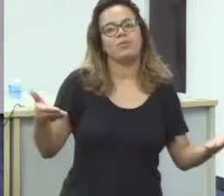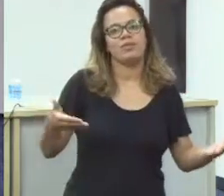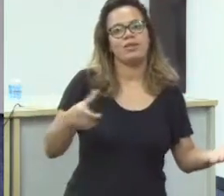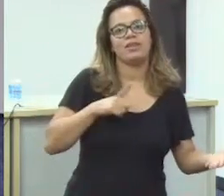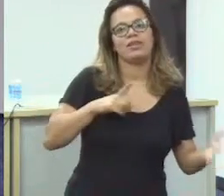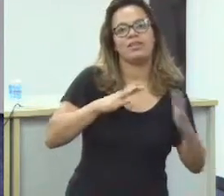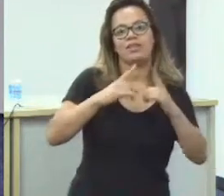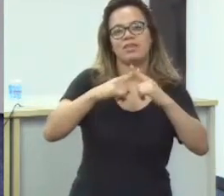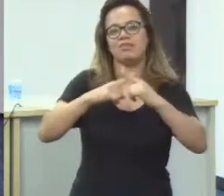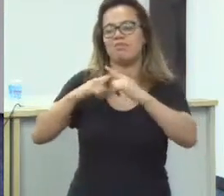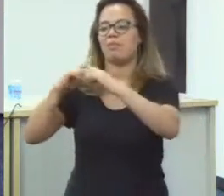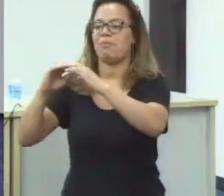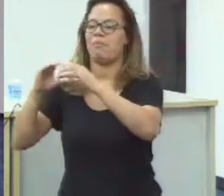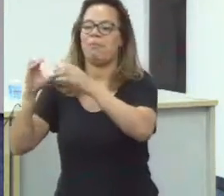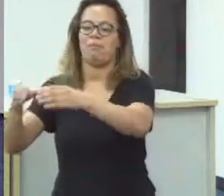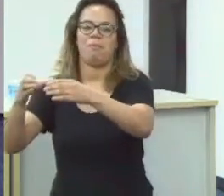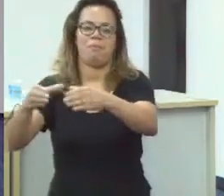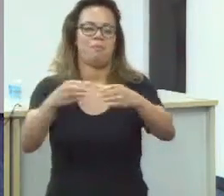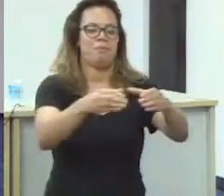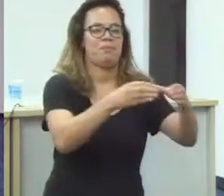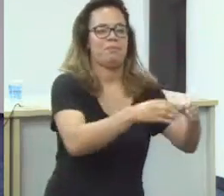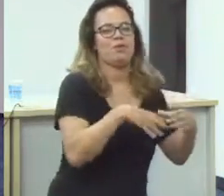igreja pra tudo que é lado.